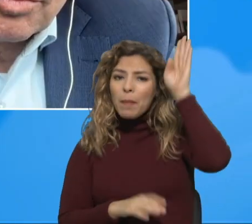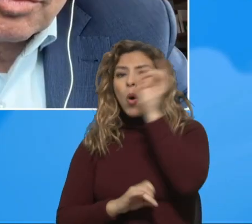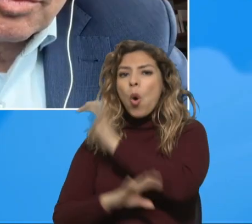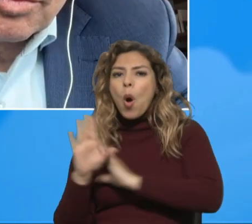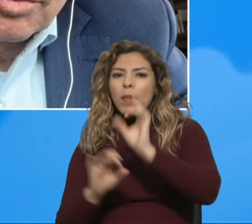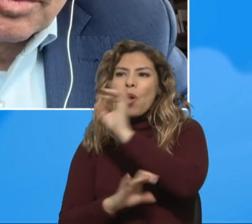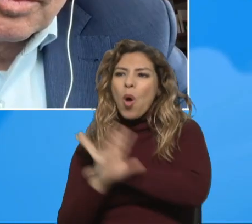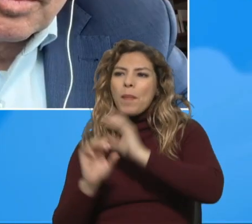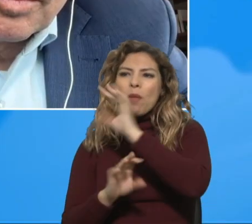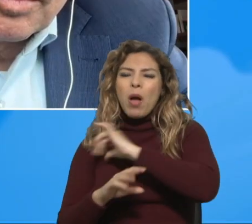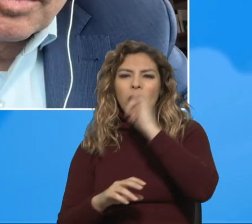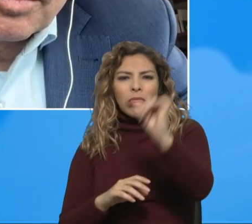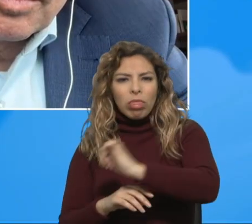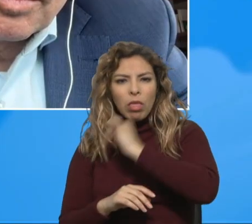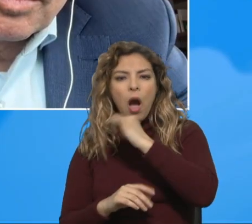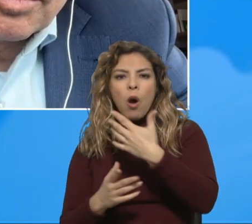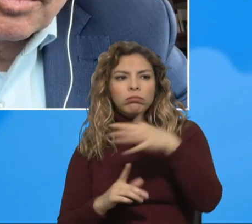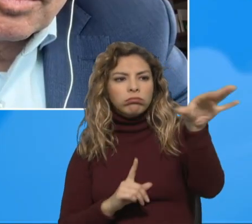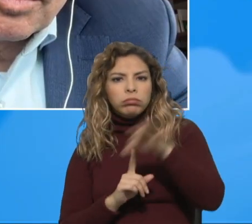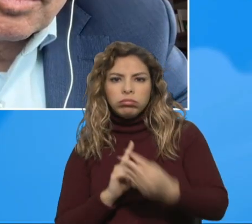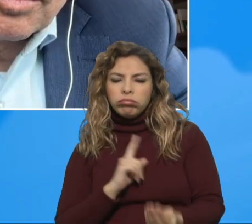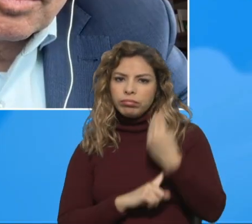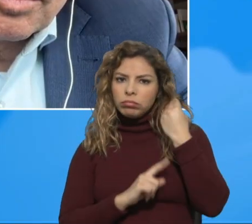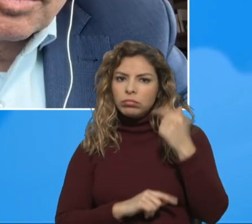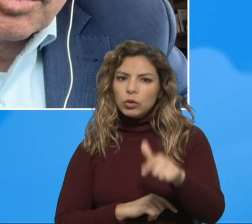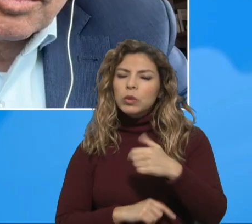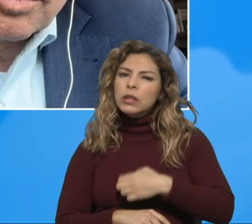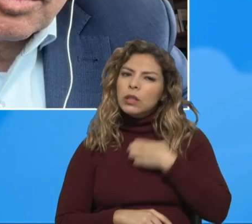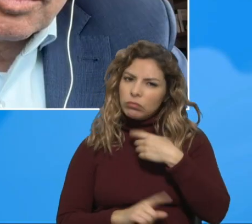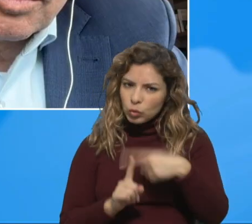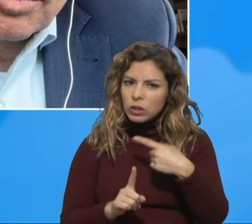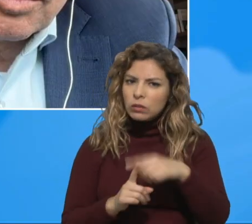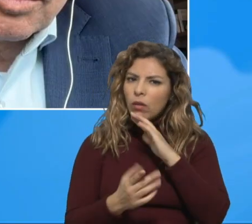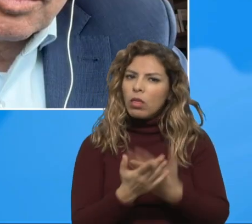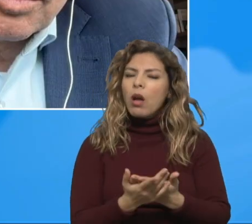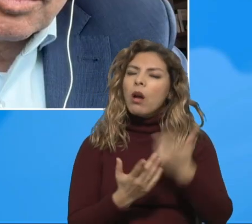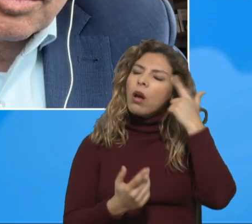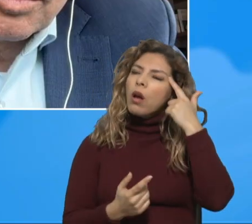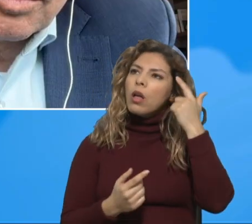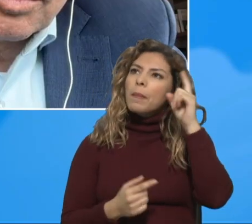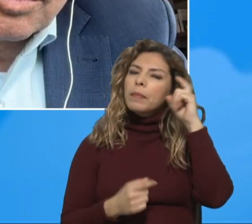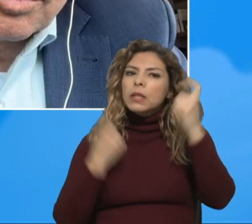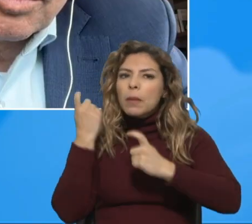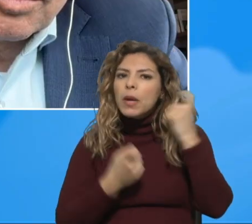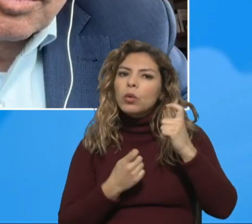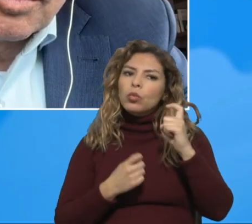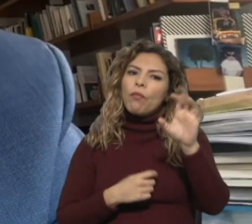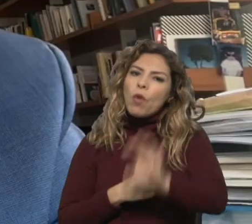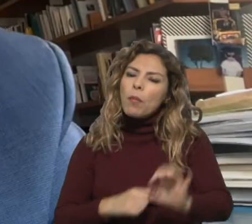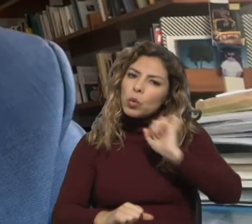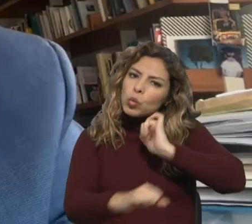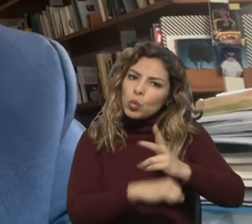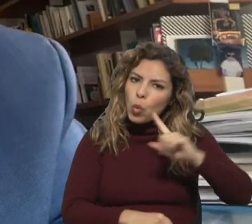bom também para a Igreja virar um pouco e trabalhar com formas de pensamentos de outros continentes?